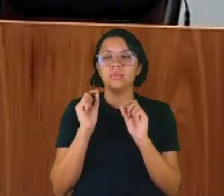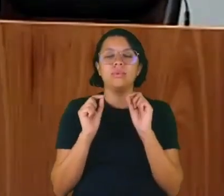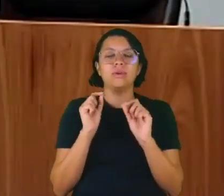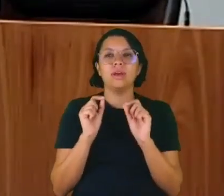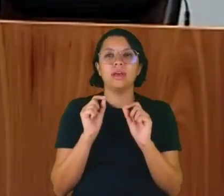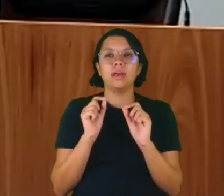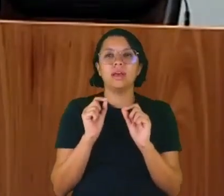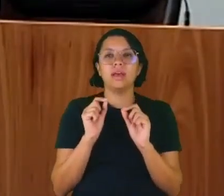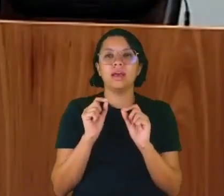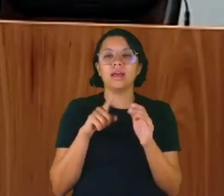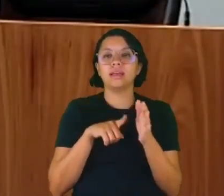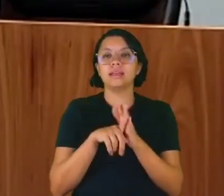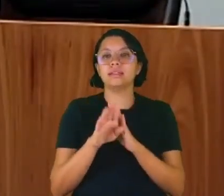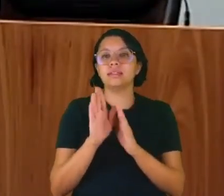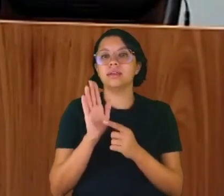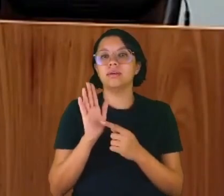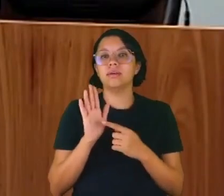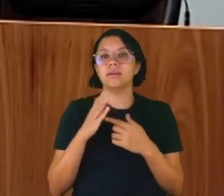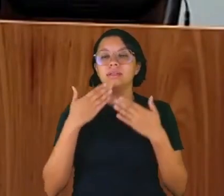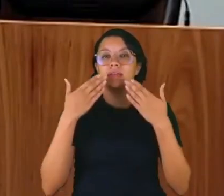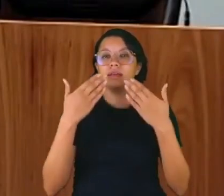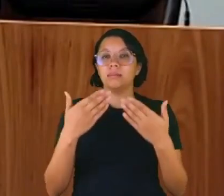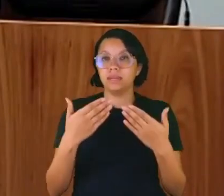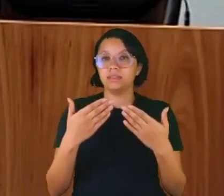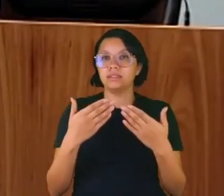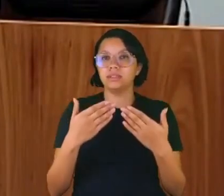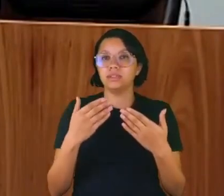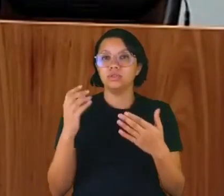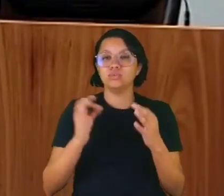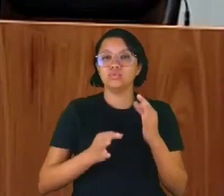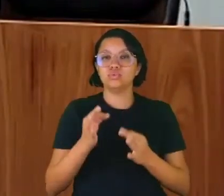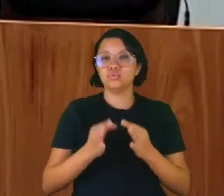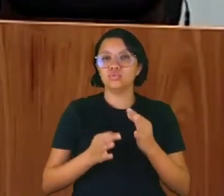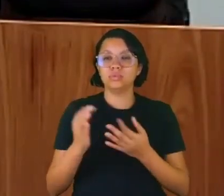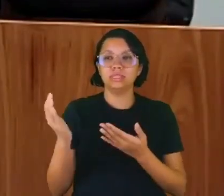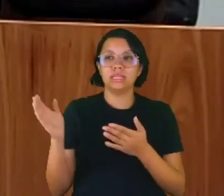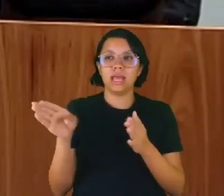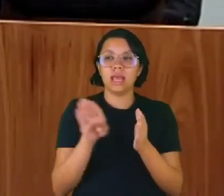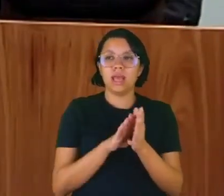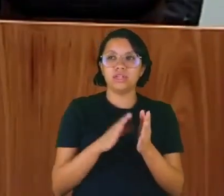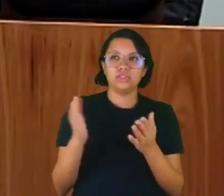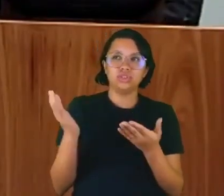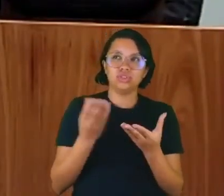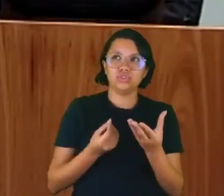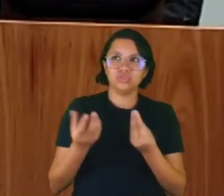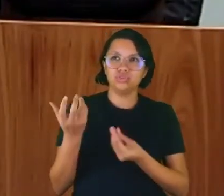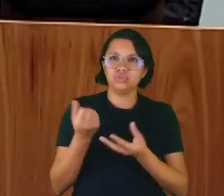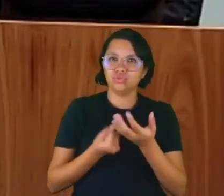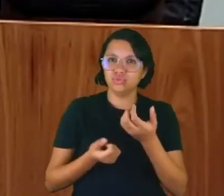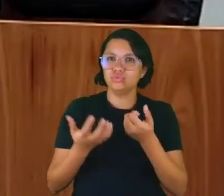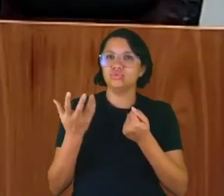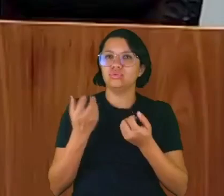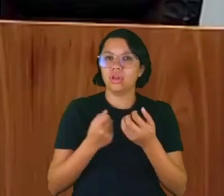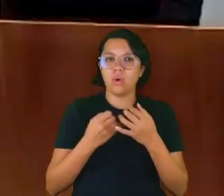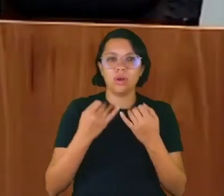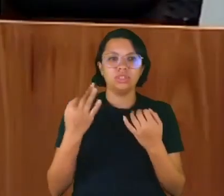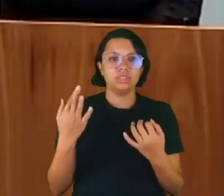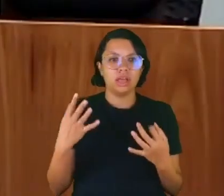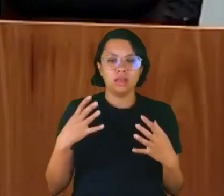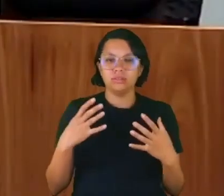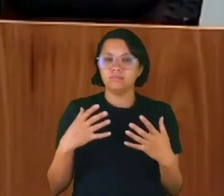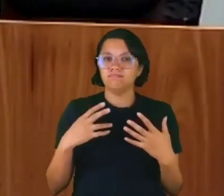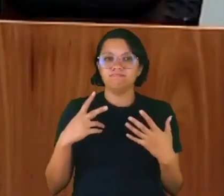que aparece aí? O juiz recebe aquela quantidade imensa de petições iniciais e a vara vai